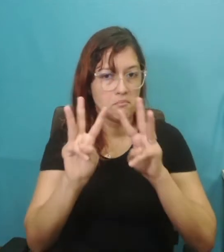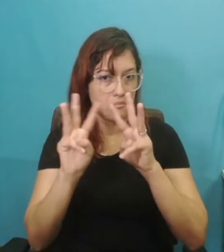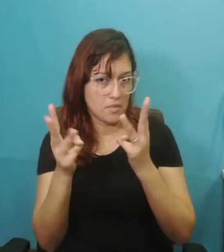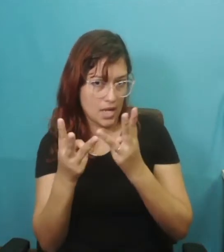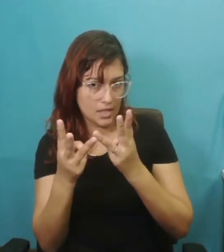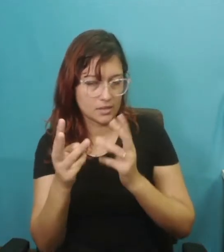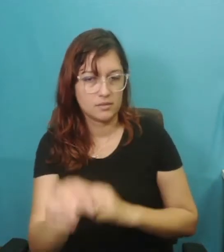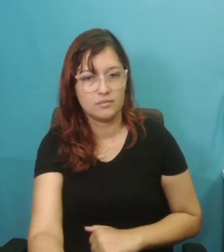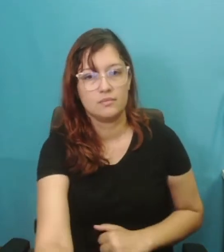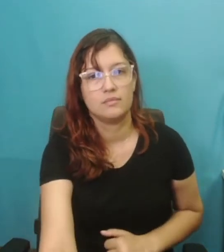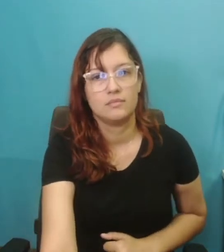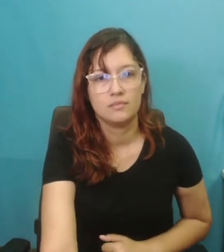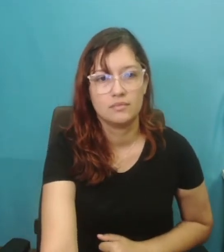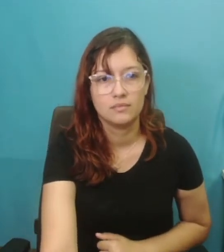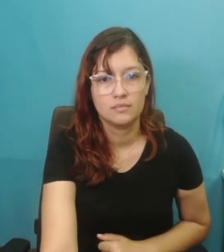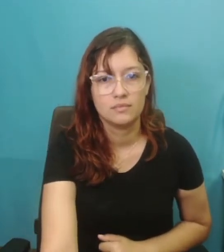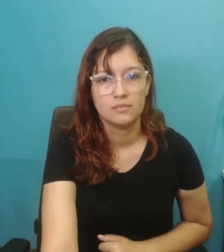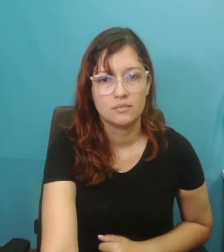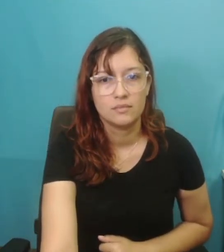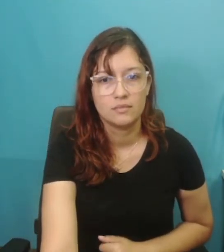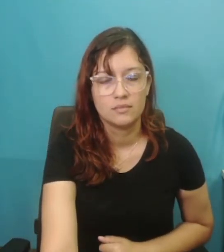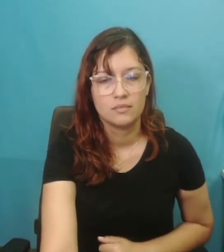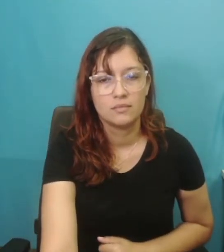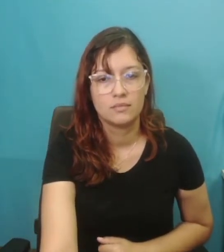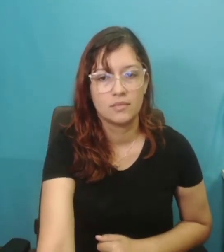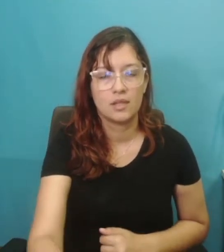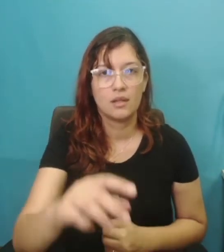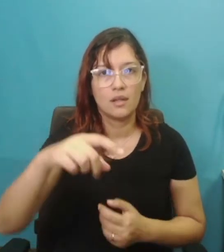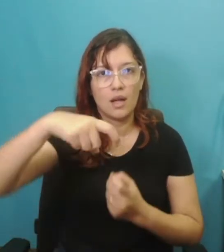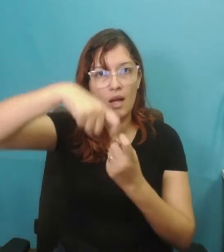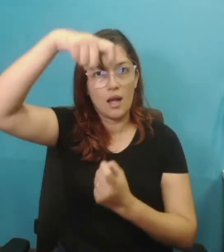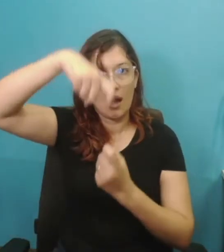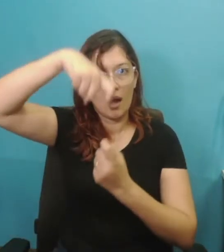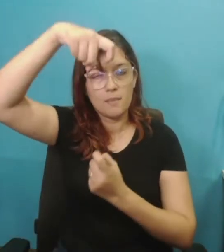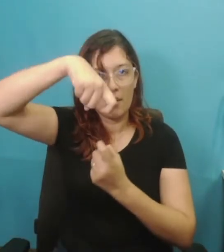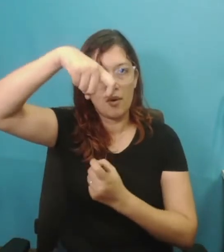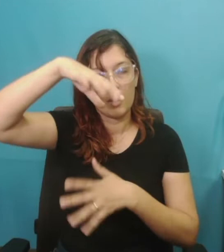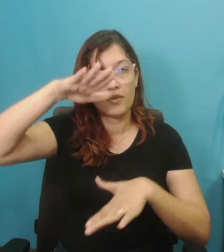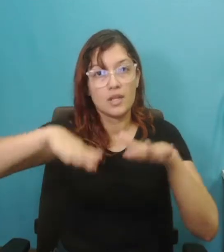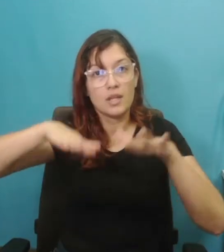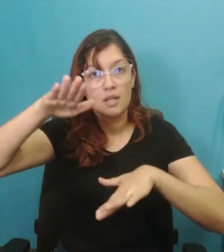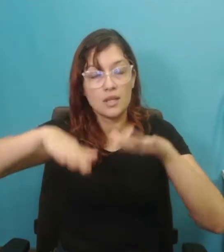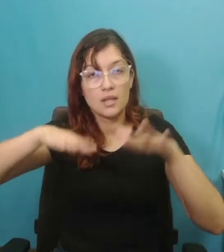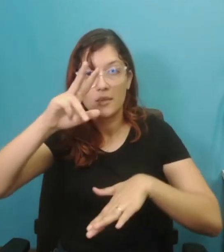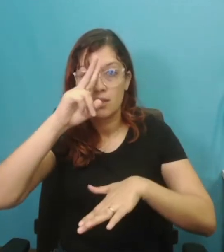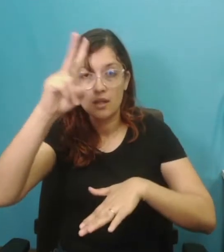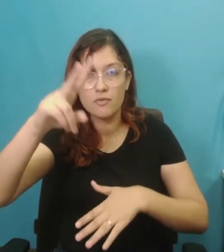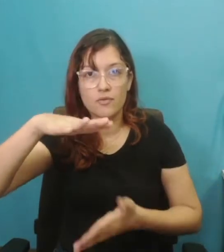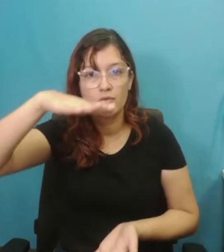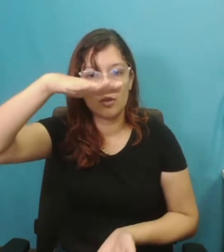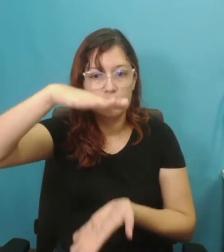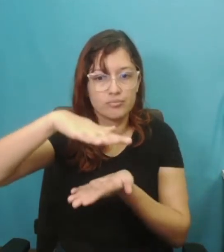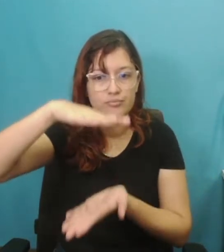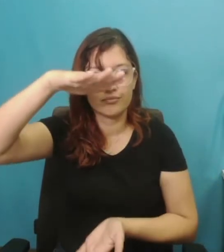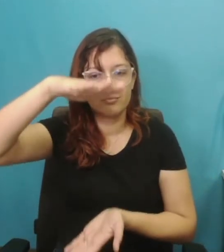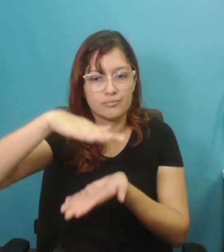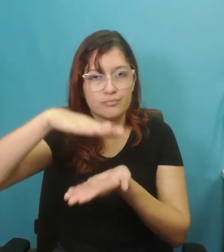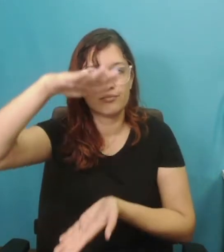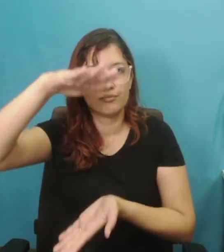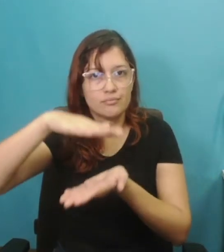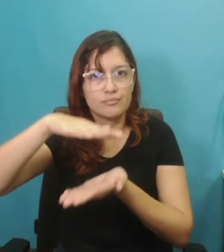Então, ó, tem o carro que tem uma massa, a mola, que tem uma constante, que